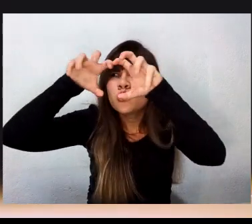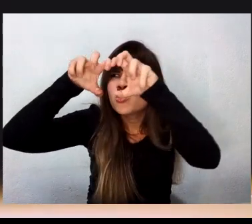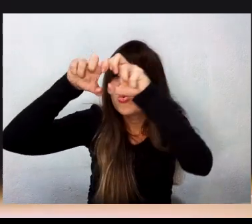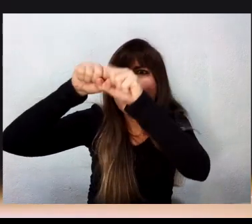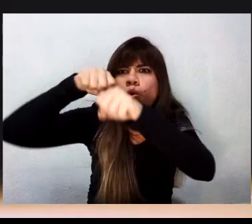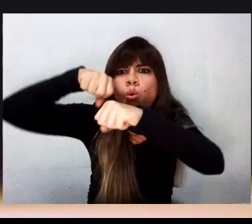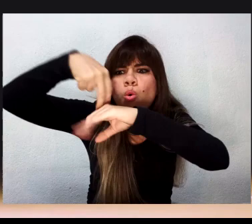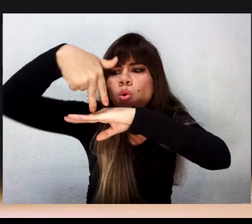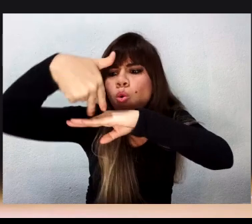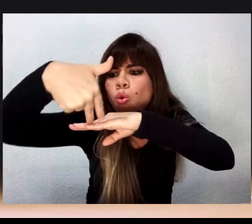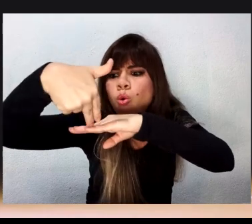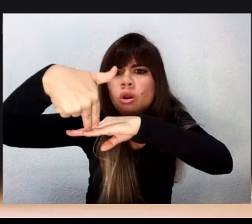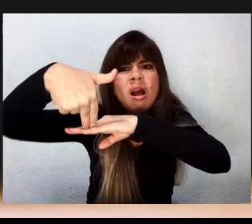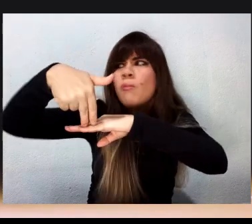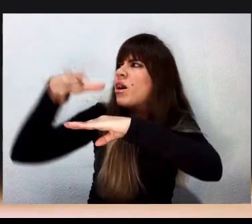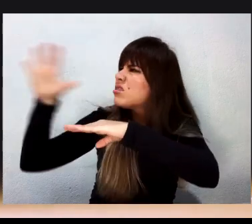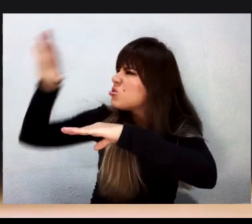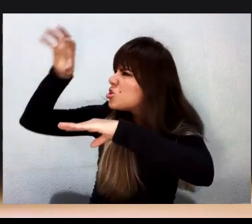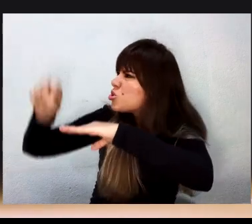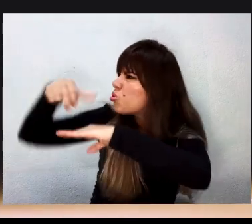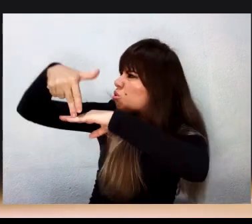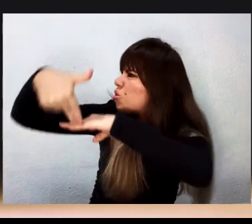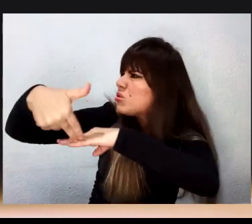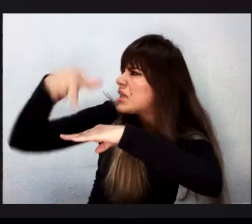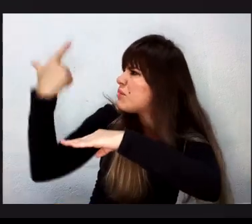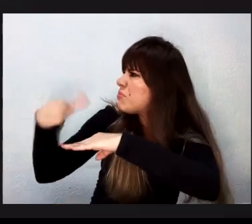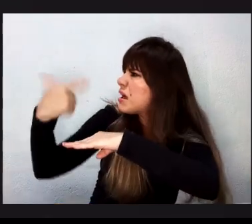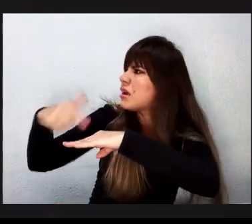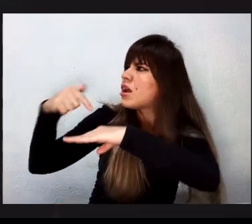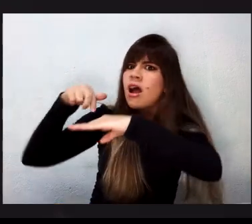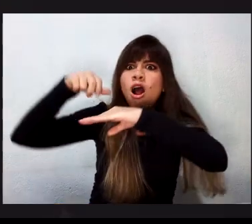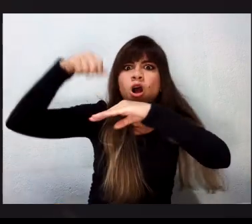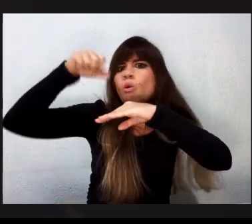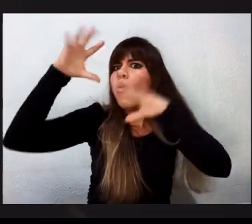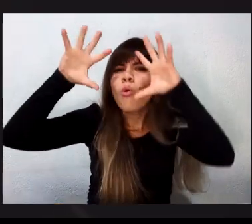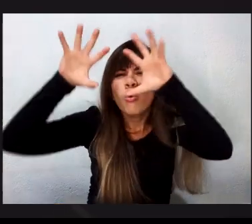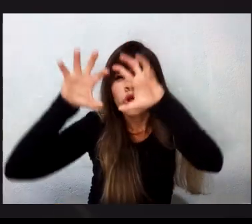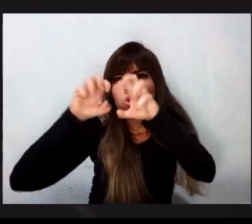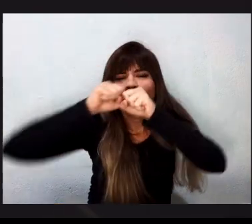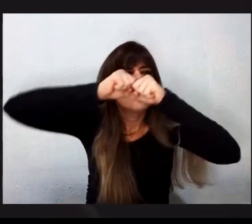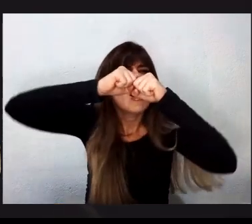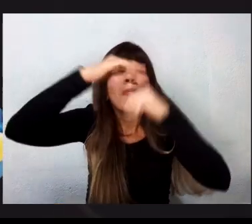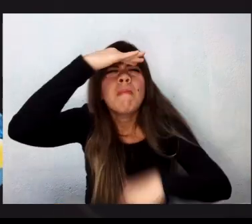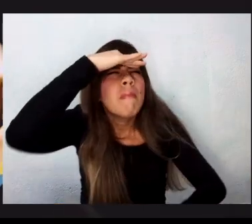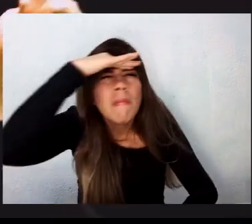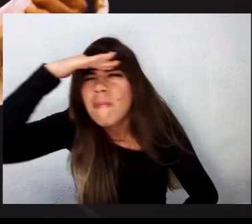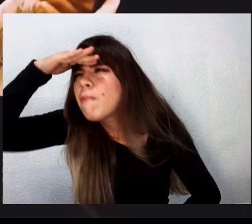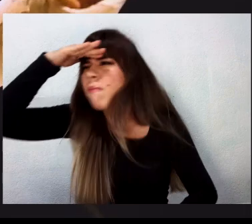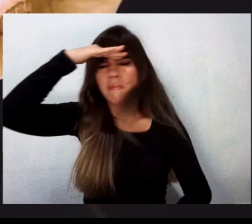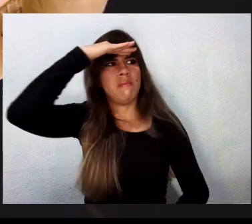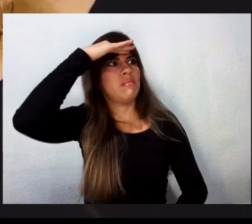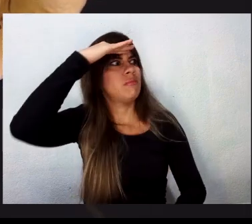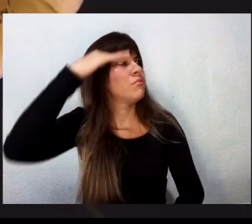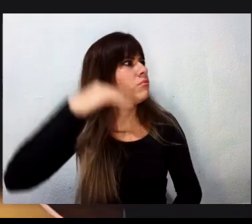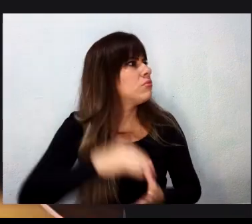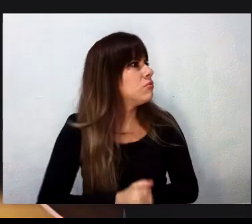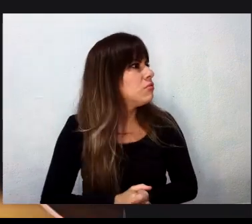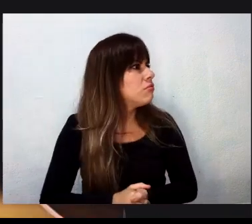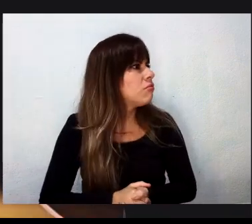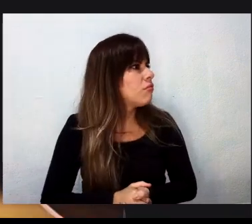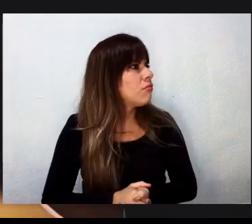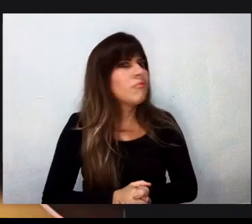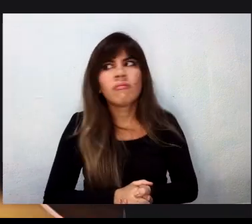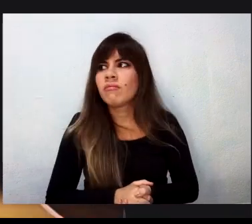escuro. Ela disse, o escuro não tem beira. Eu disse, o escuro é sem fim. Os dois do palco